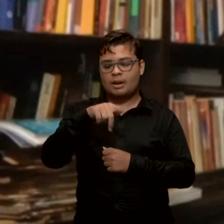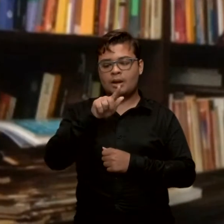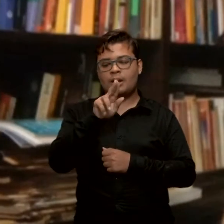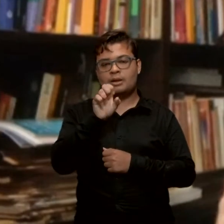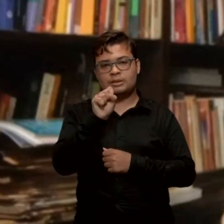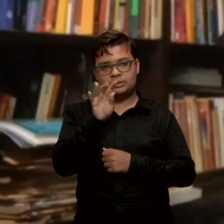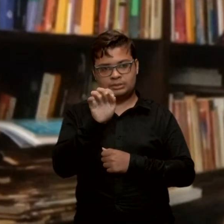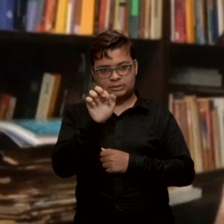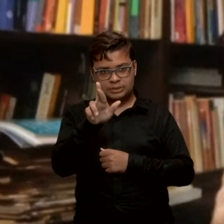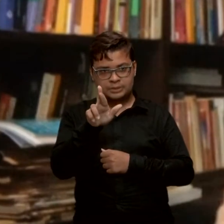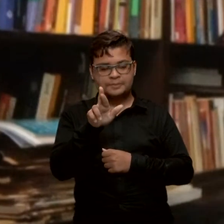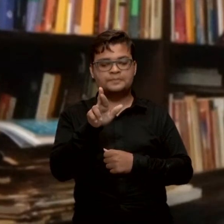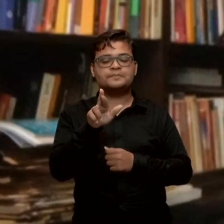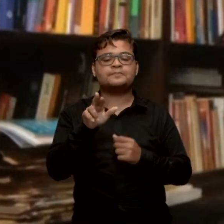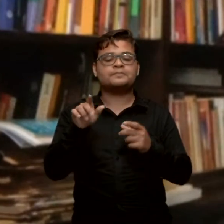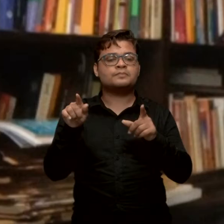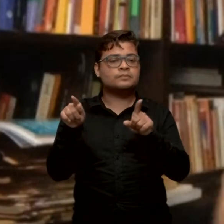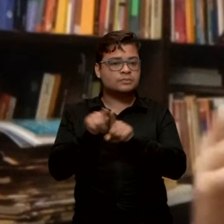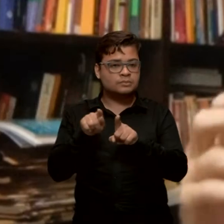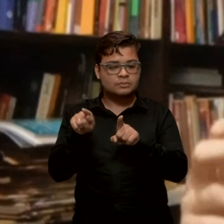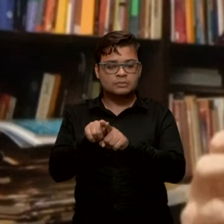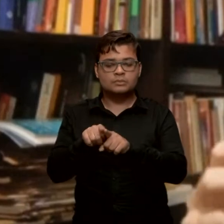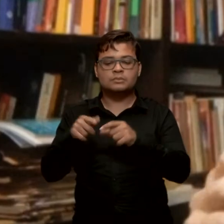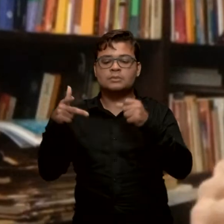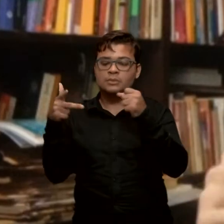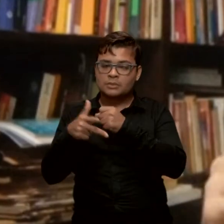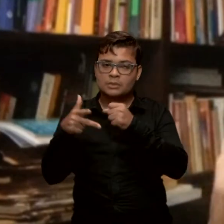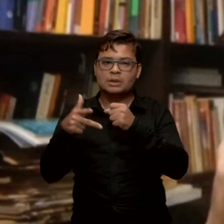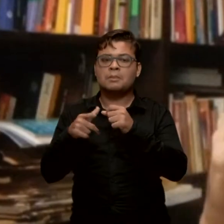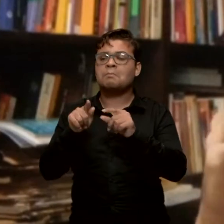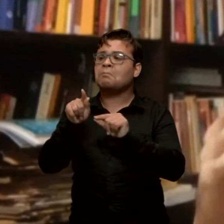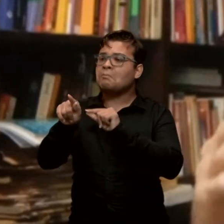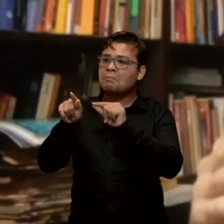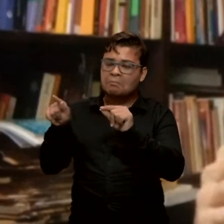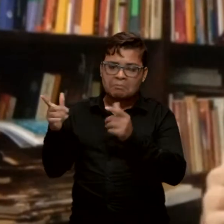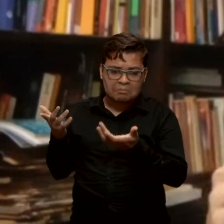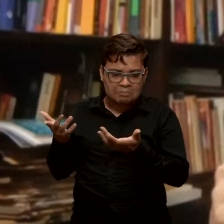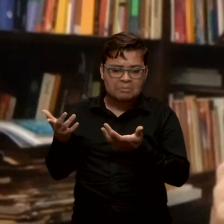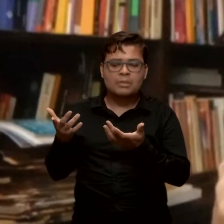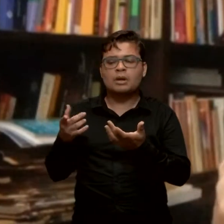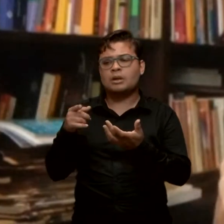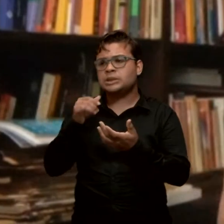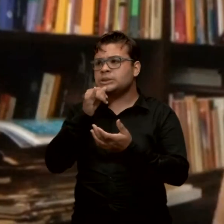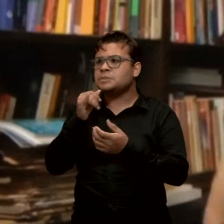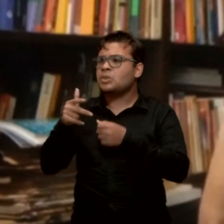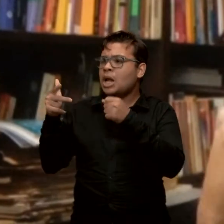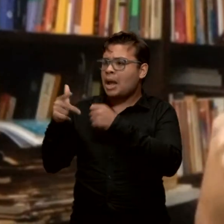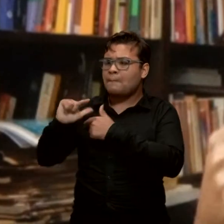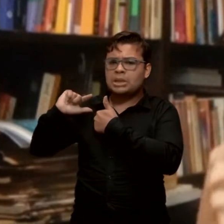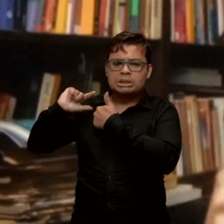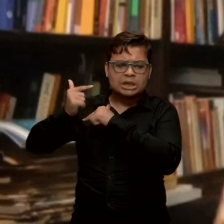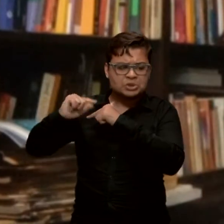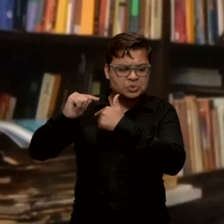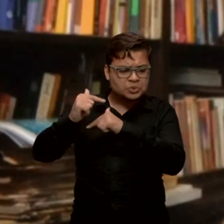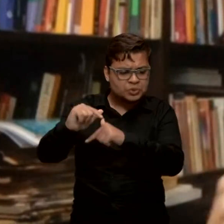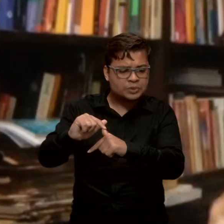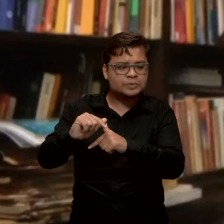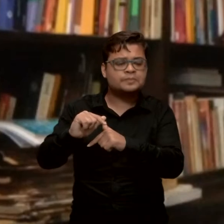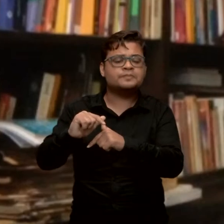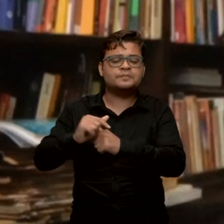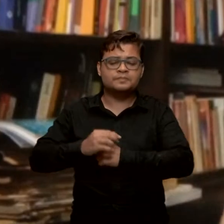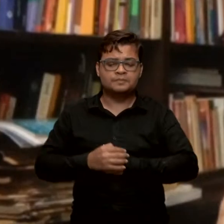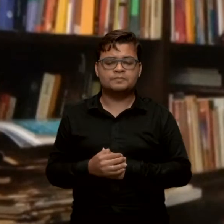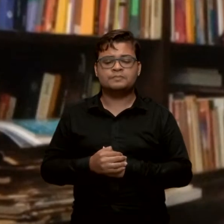ou aquele que também se denomina assim mais o boom bap, que está numa linha mais tradicional, né, que reproduz